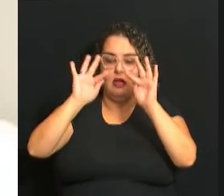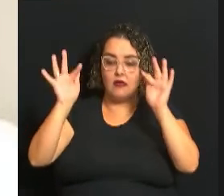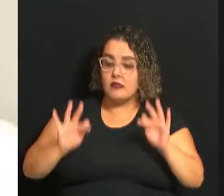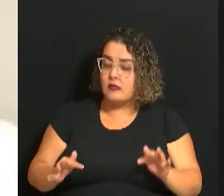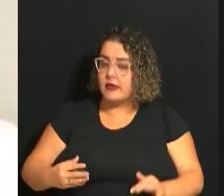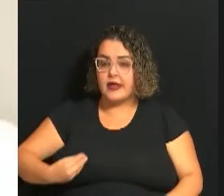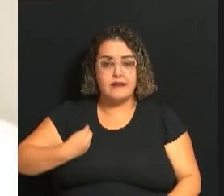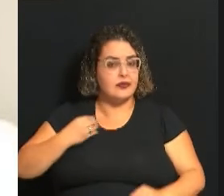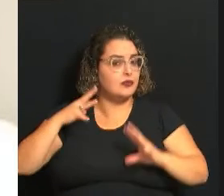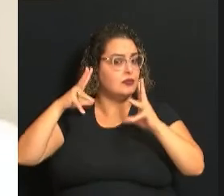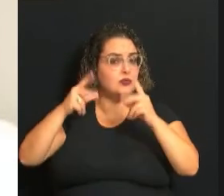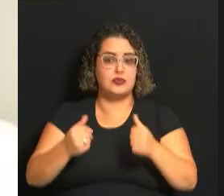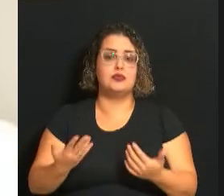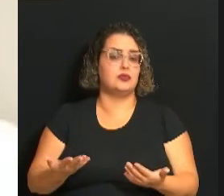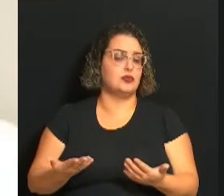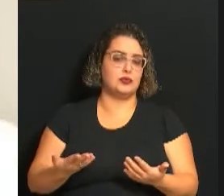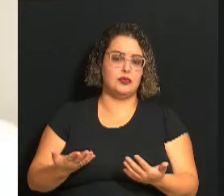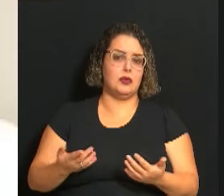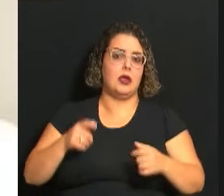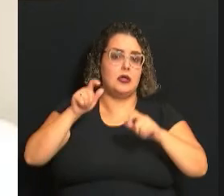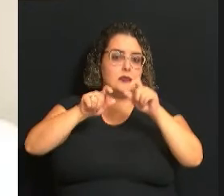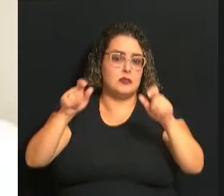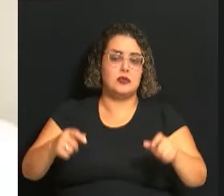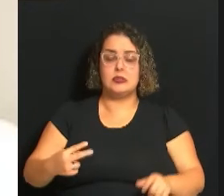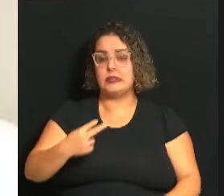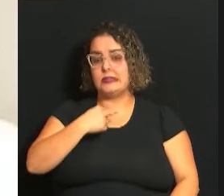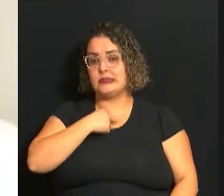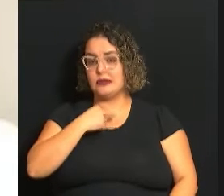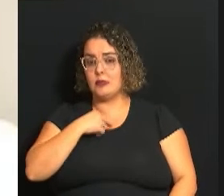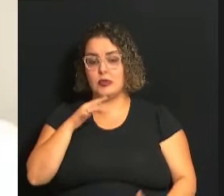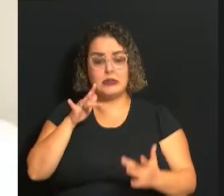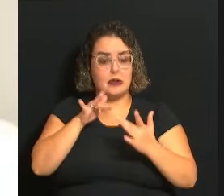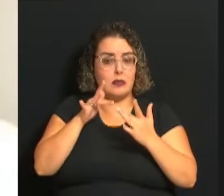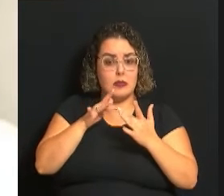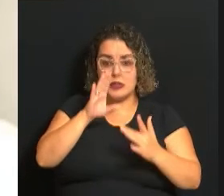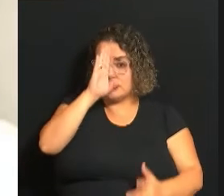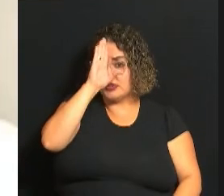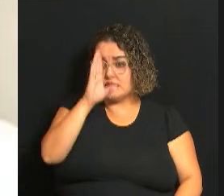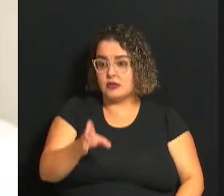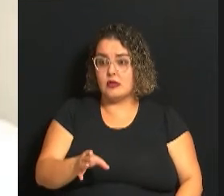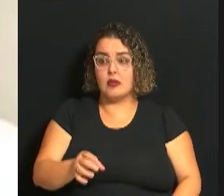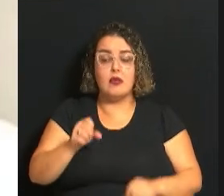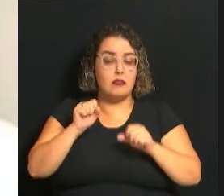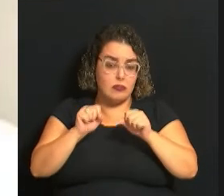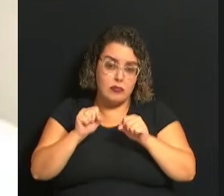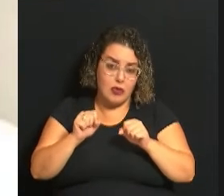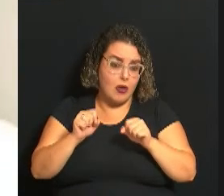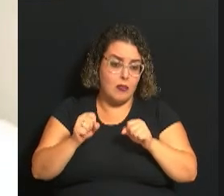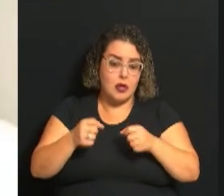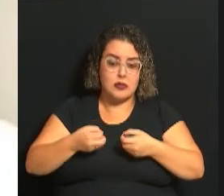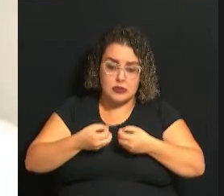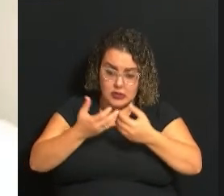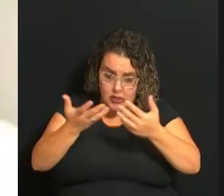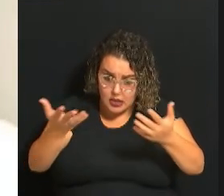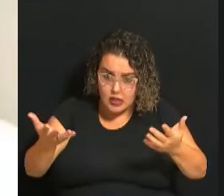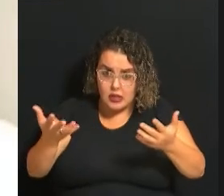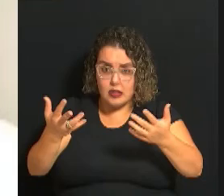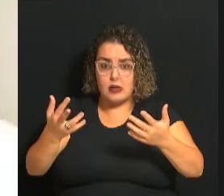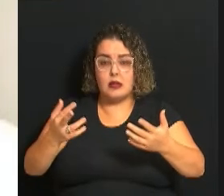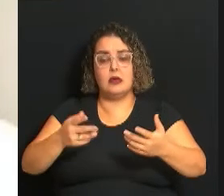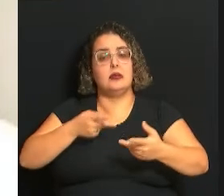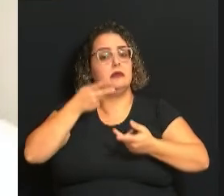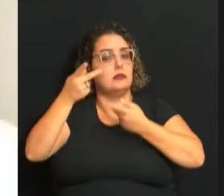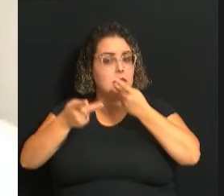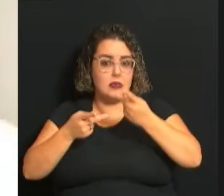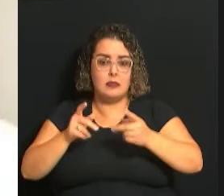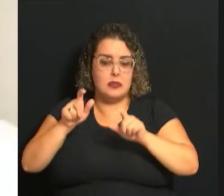isso. Então, as pessoas que não podem ter contato comigo direto, que eu possa, né, deixar esse recado para a humanidade. E